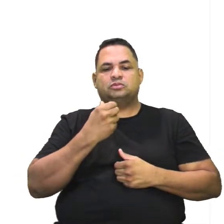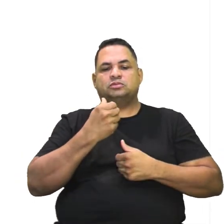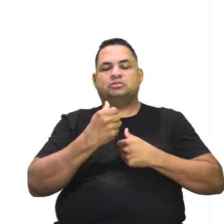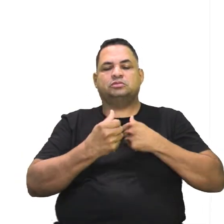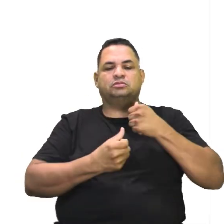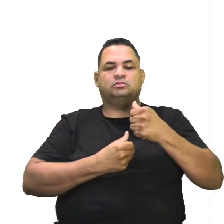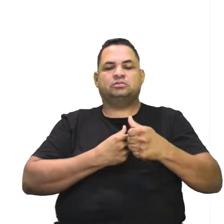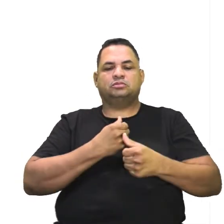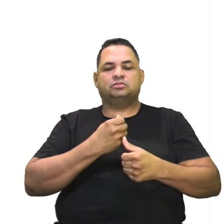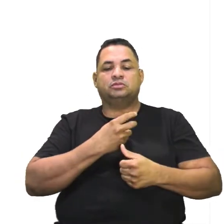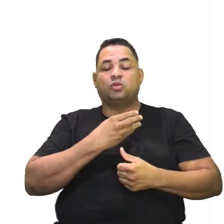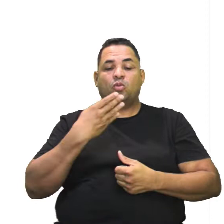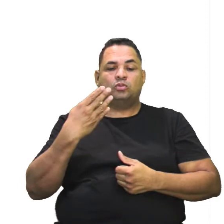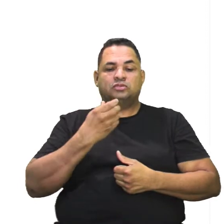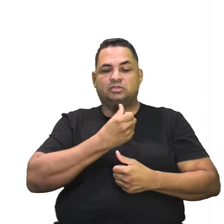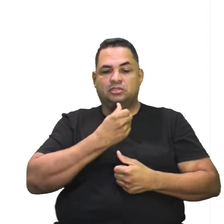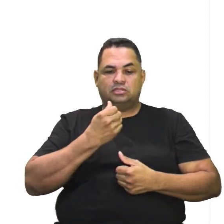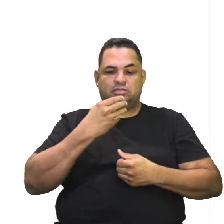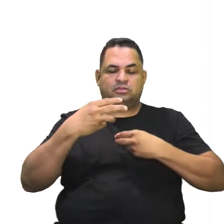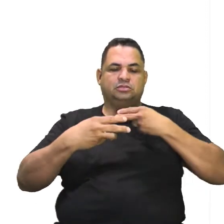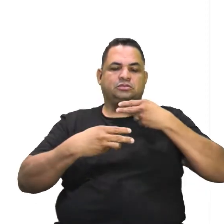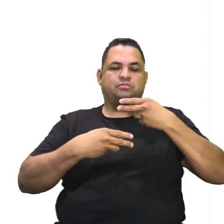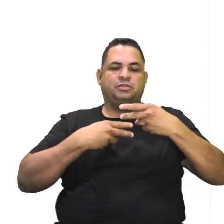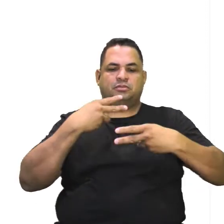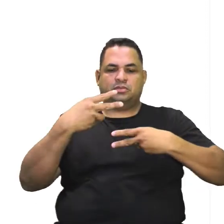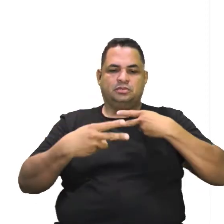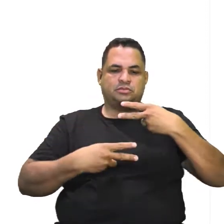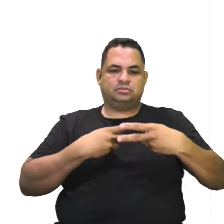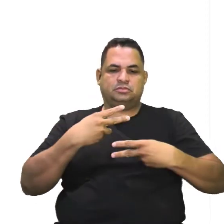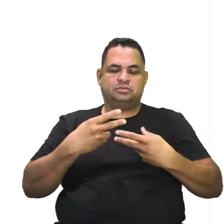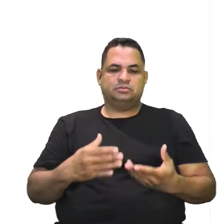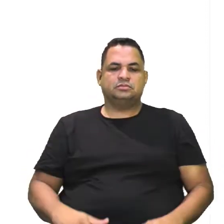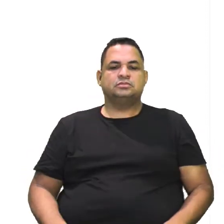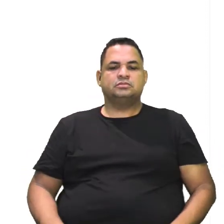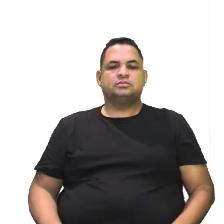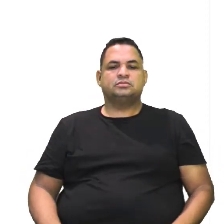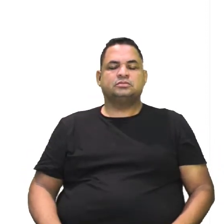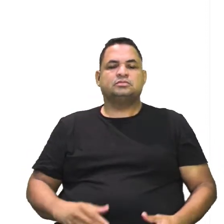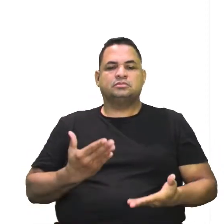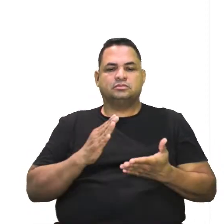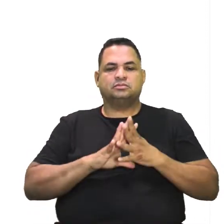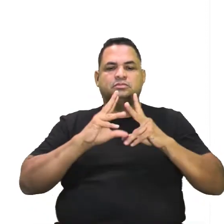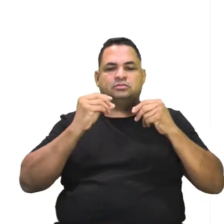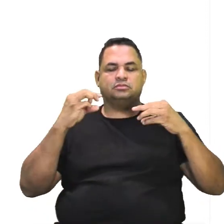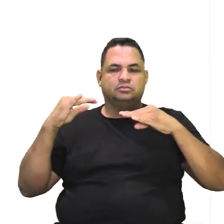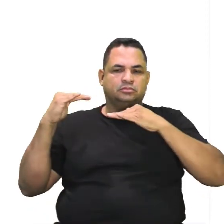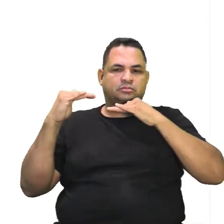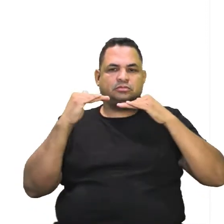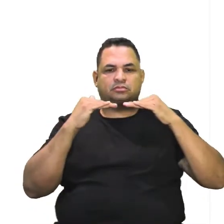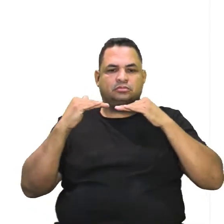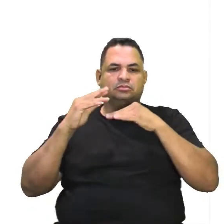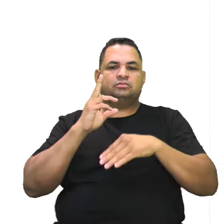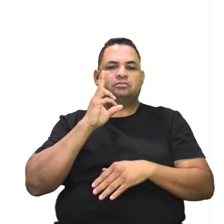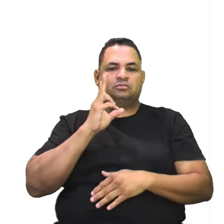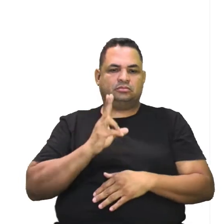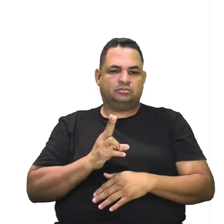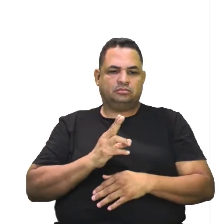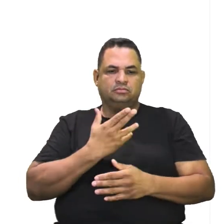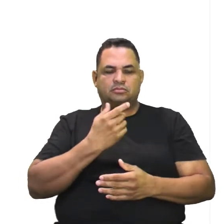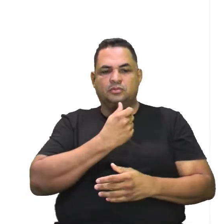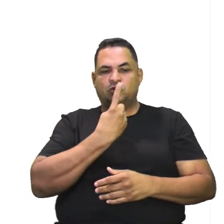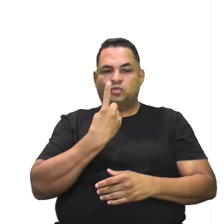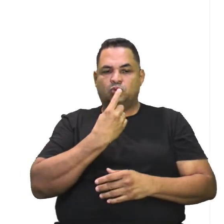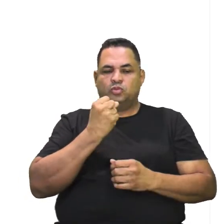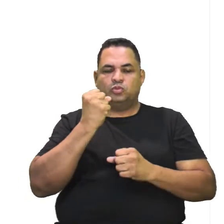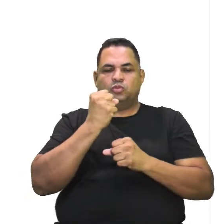ano. Então essas taxas, esses períodos são todos equivalentes. Todos equivalentes. Né? Tudo representa um ano. Um